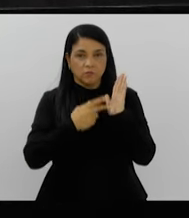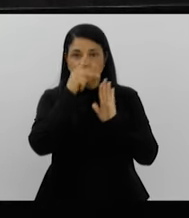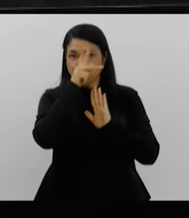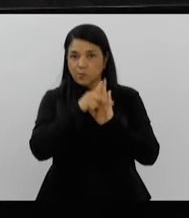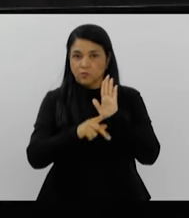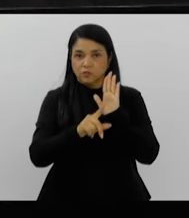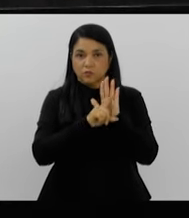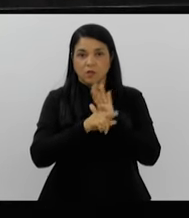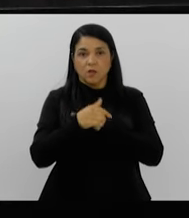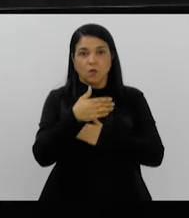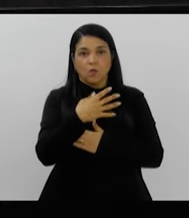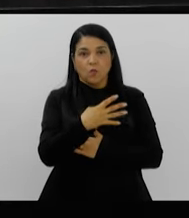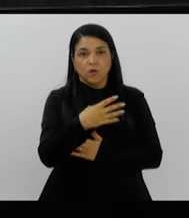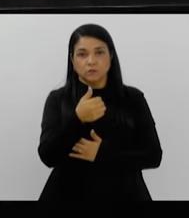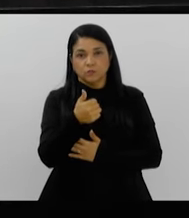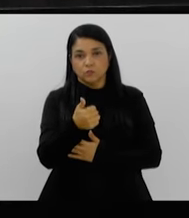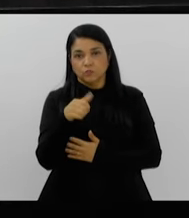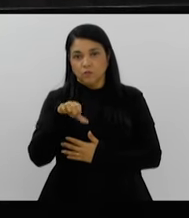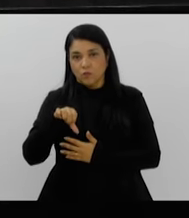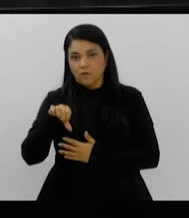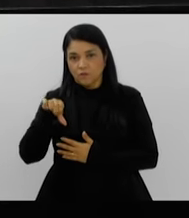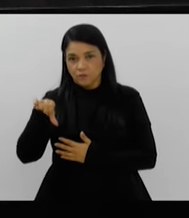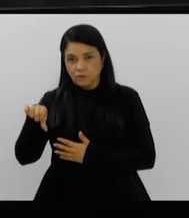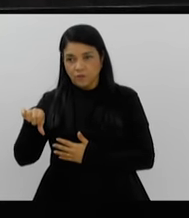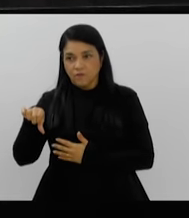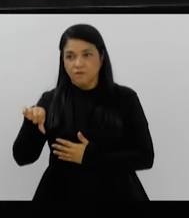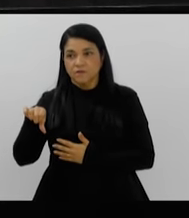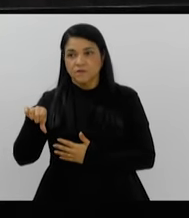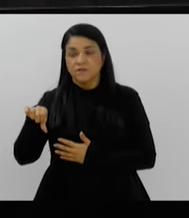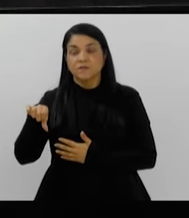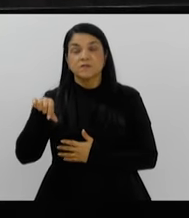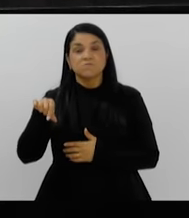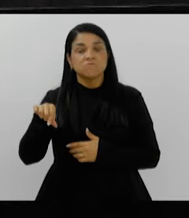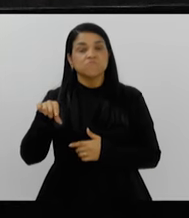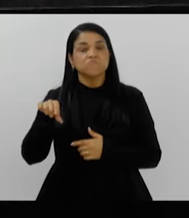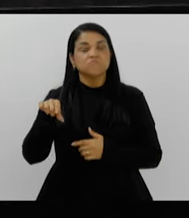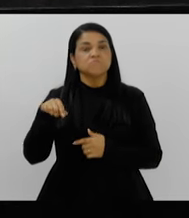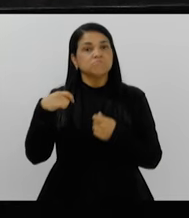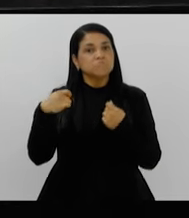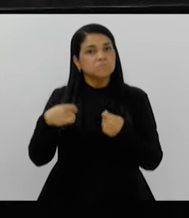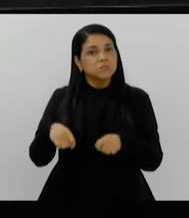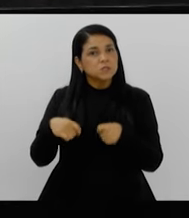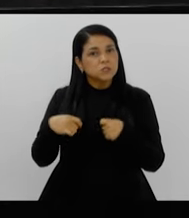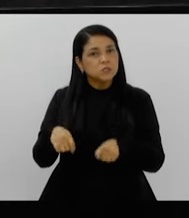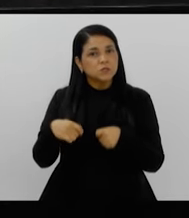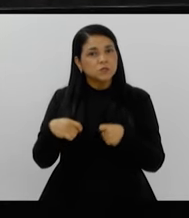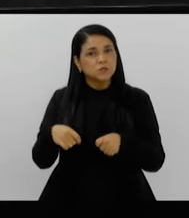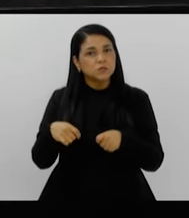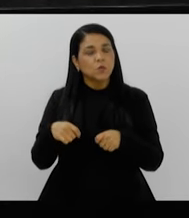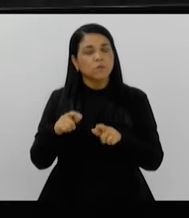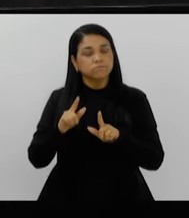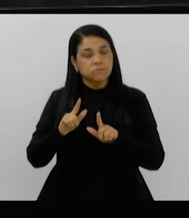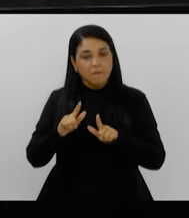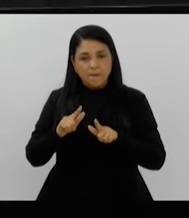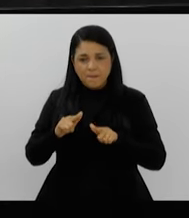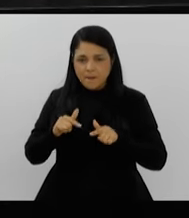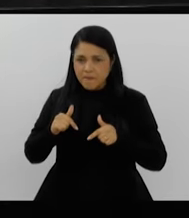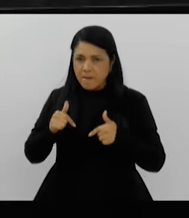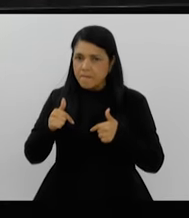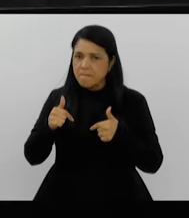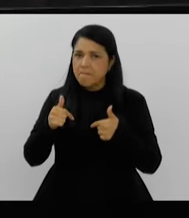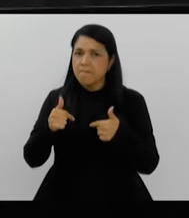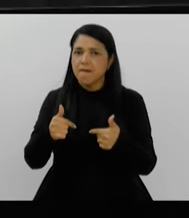lei 4199, porque ele teve que fazer um verdadeiro exercício, não